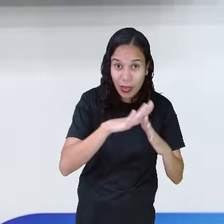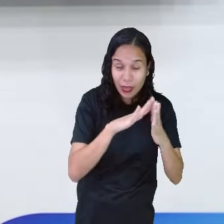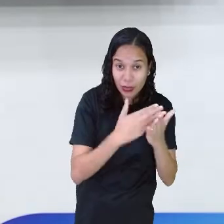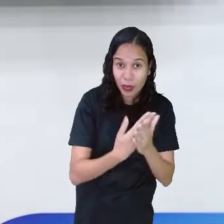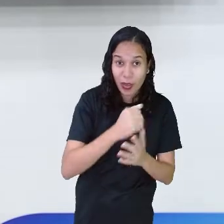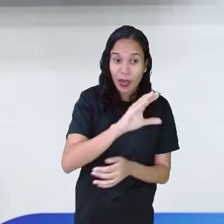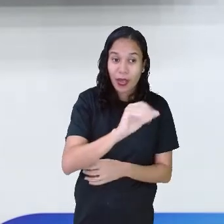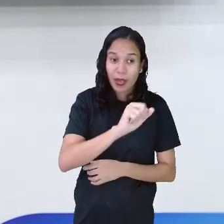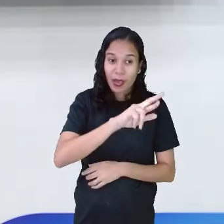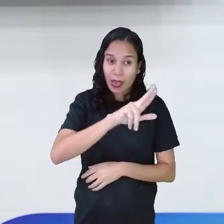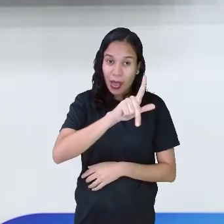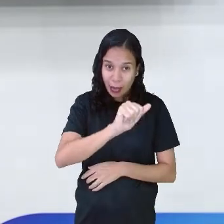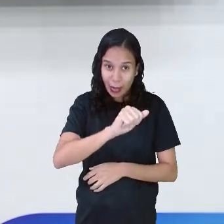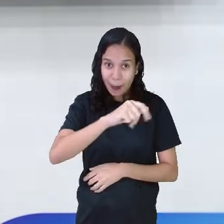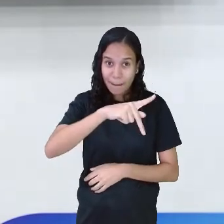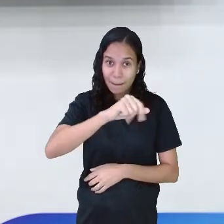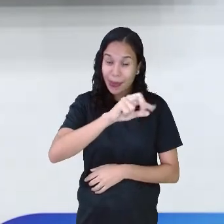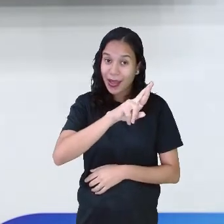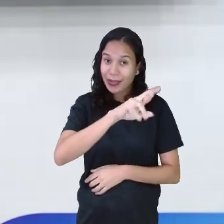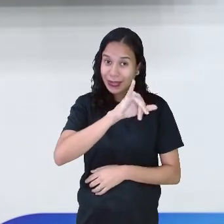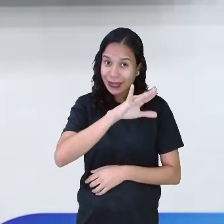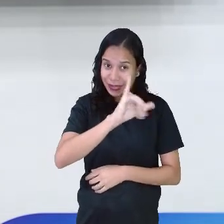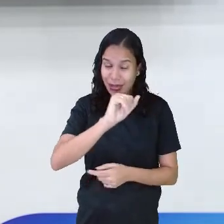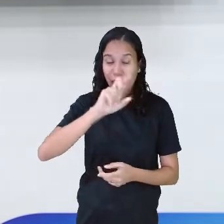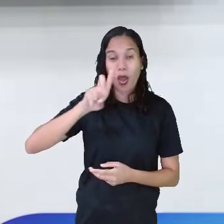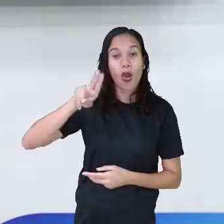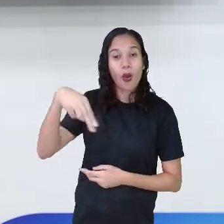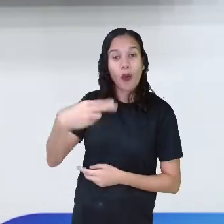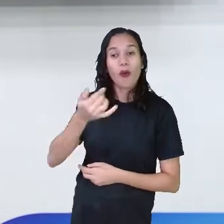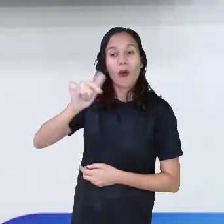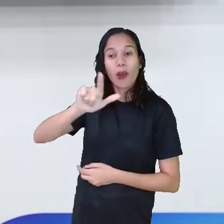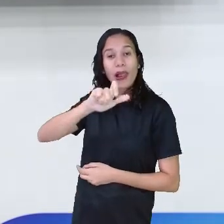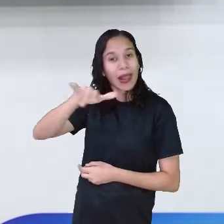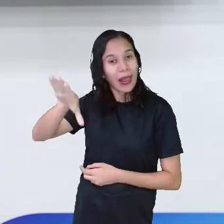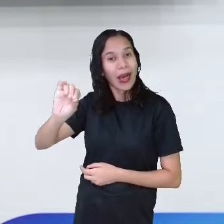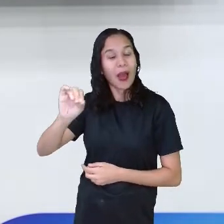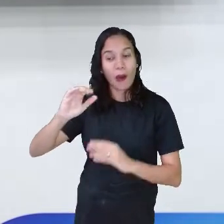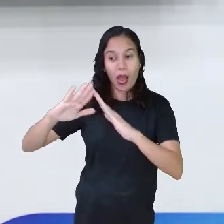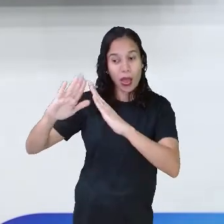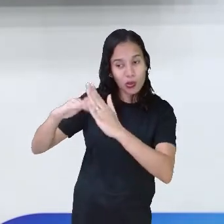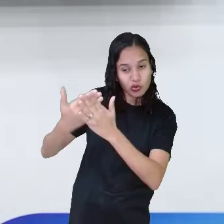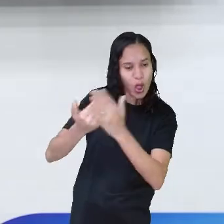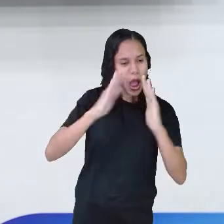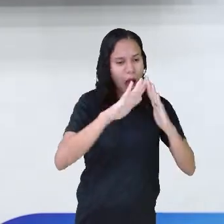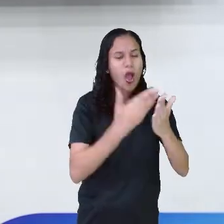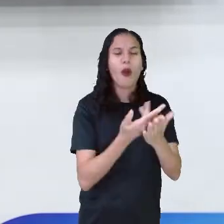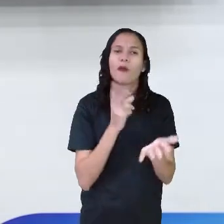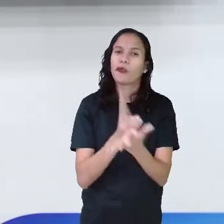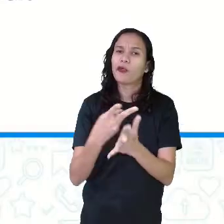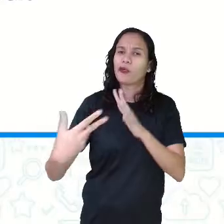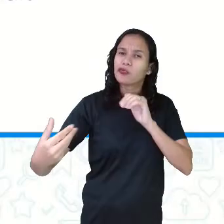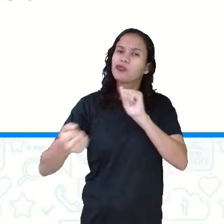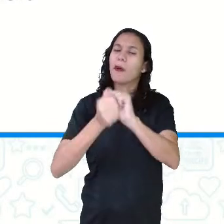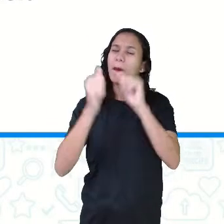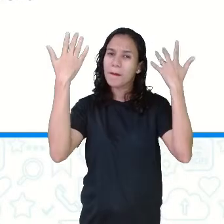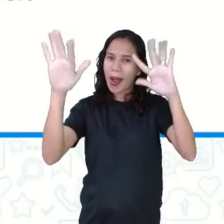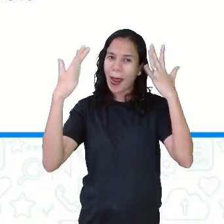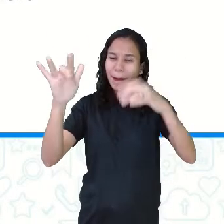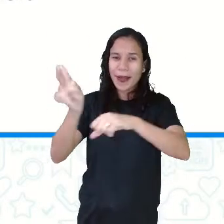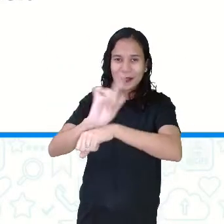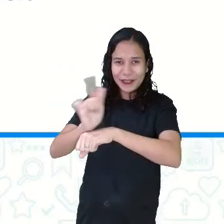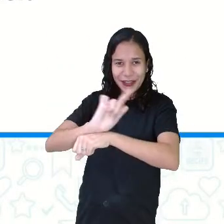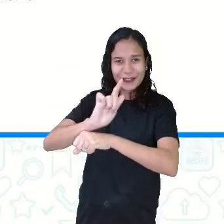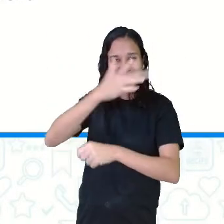nem do Leão, fala o nome da sua escola também, porque essas duas escolas estão sempre aqui, viu? Parabéns, alunos, professores, gestão. E aí, se